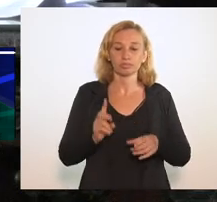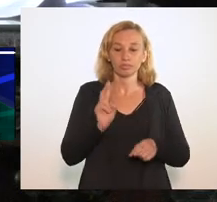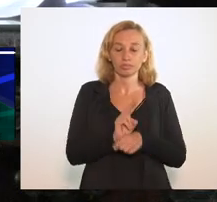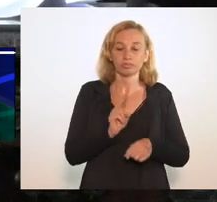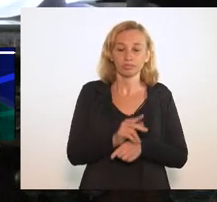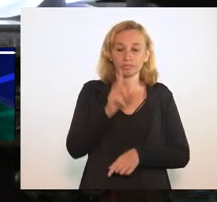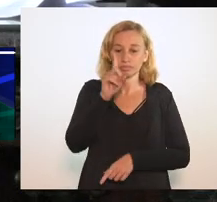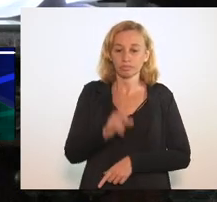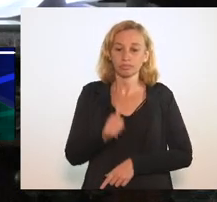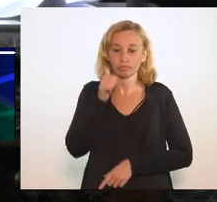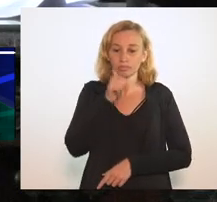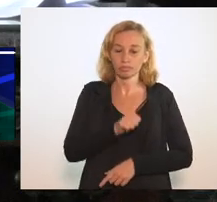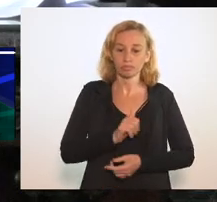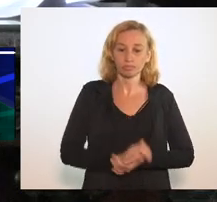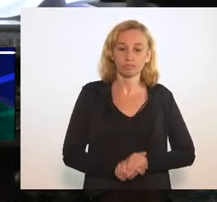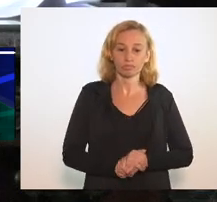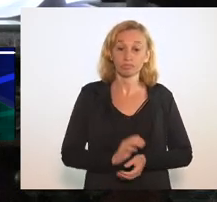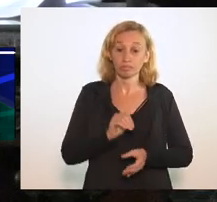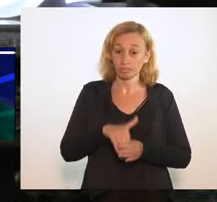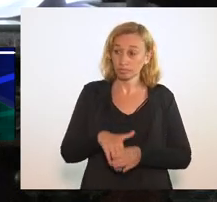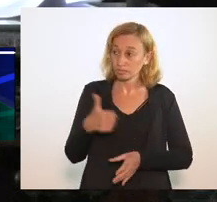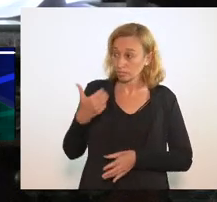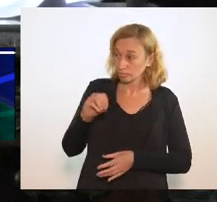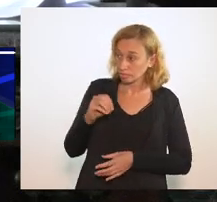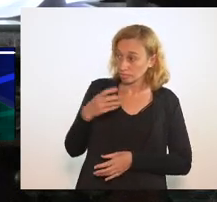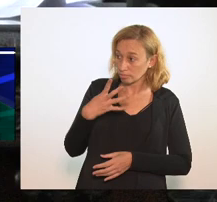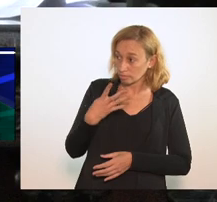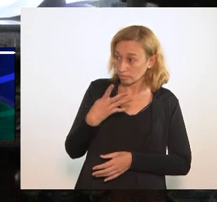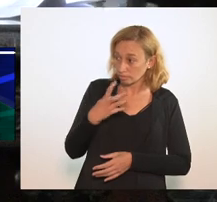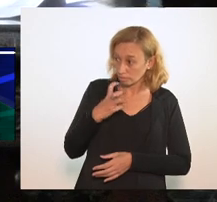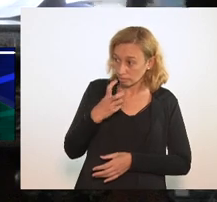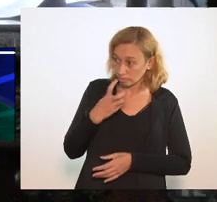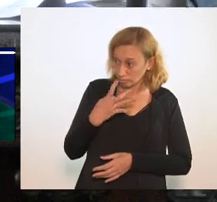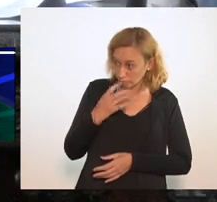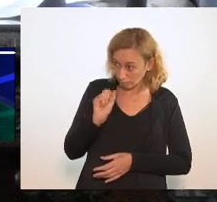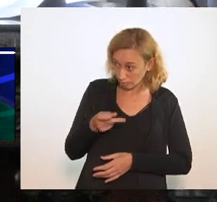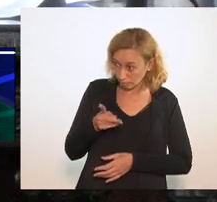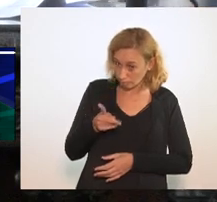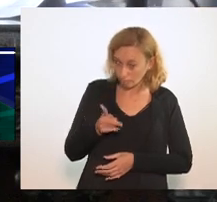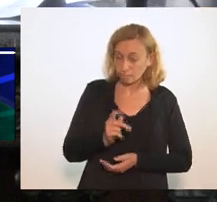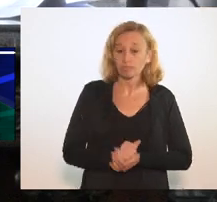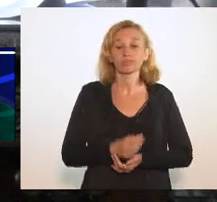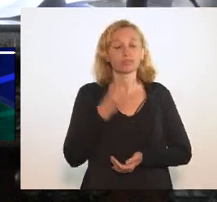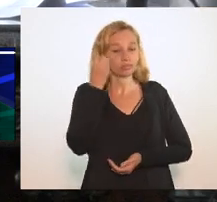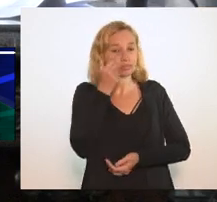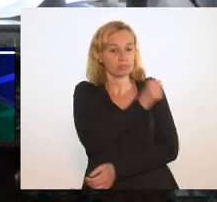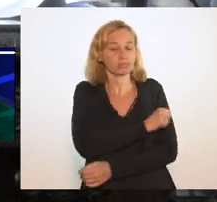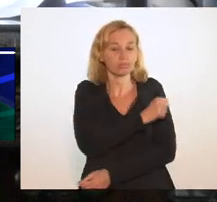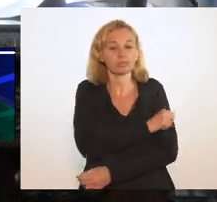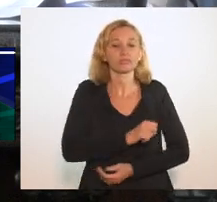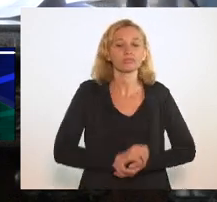Mulher. Estamos votando 10:54, tá, Rejane? Deputada Rejane.